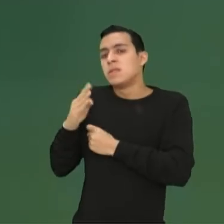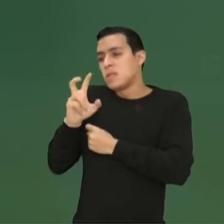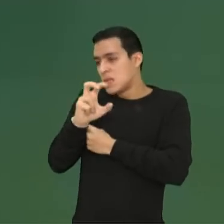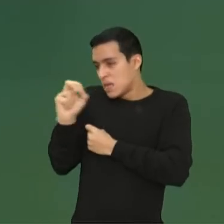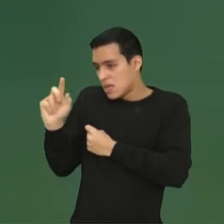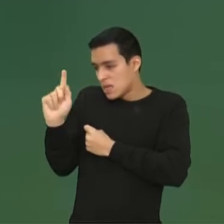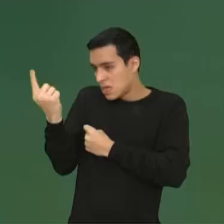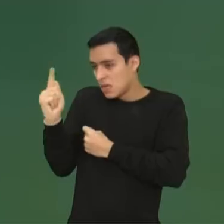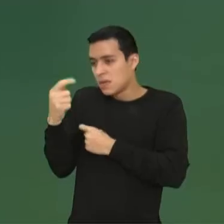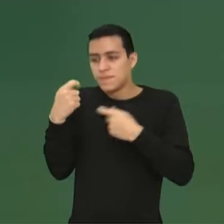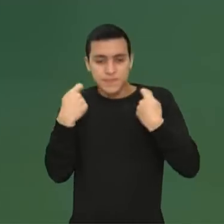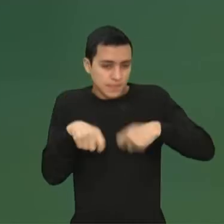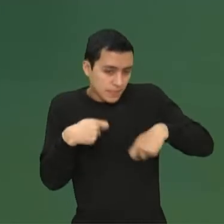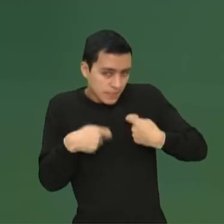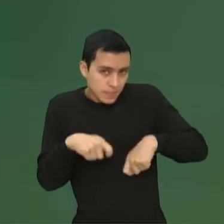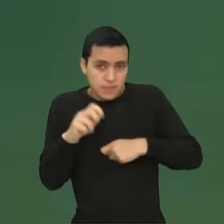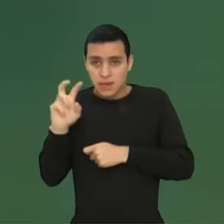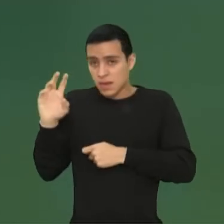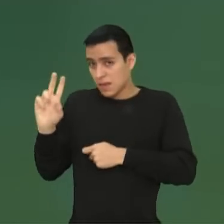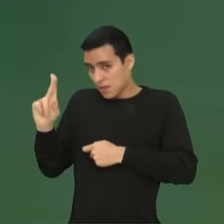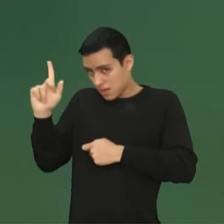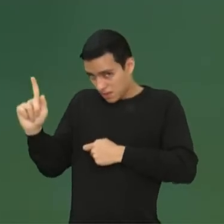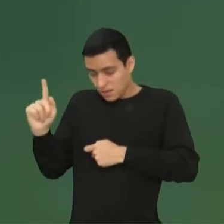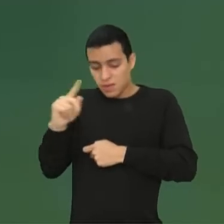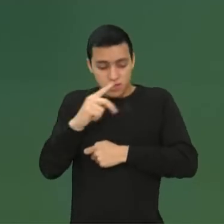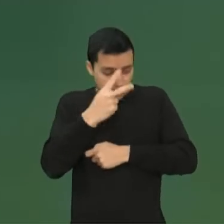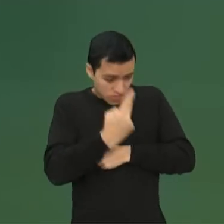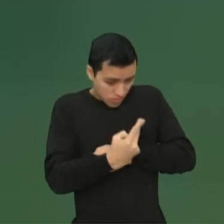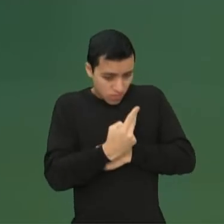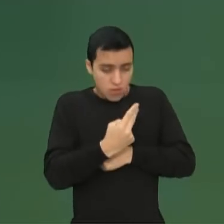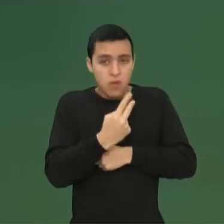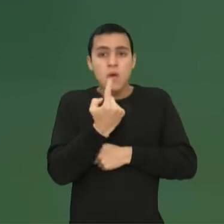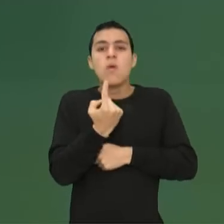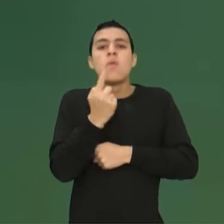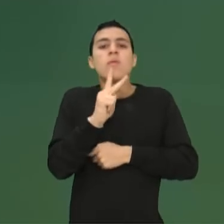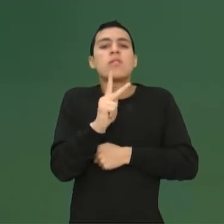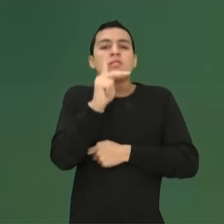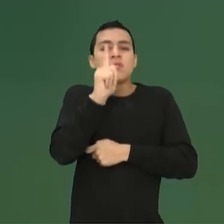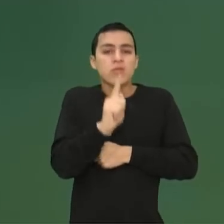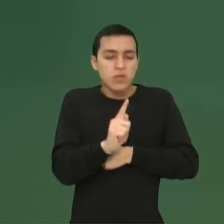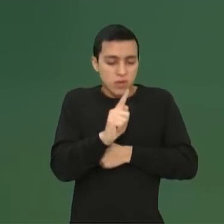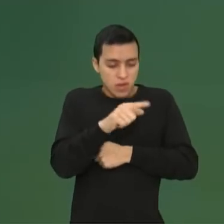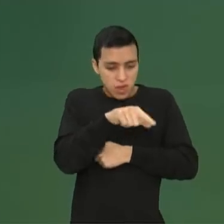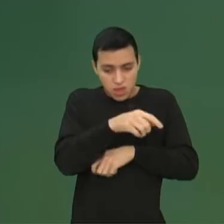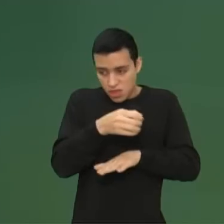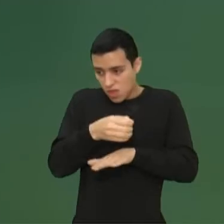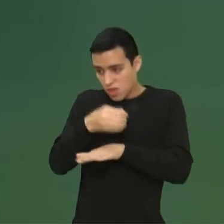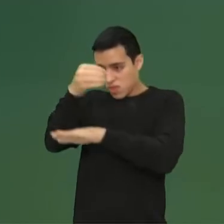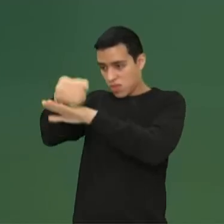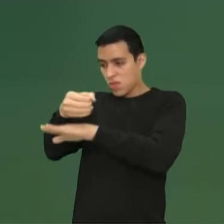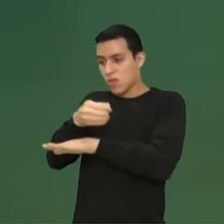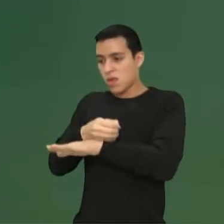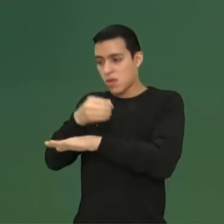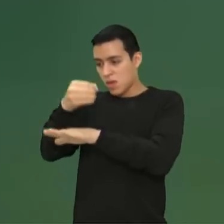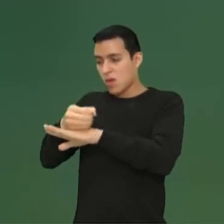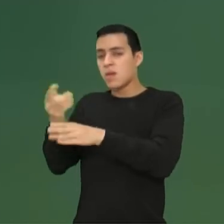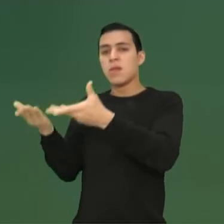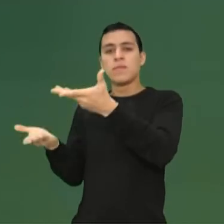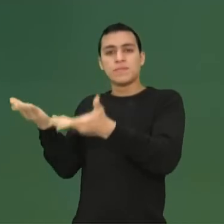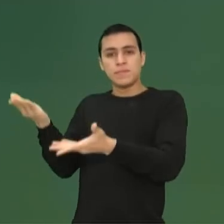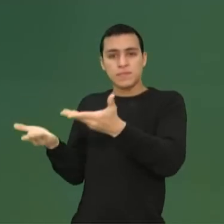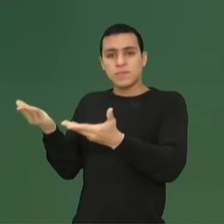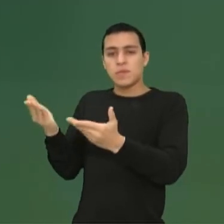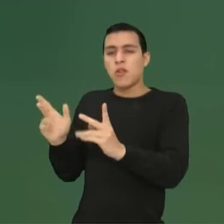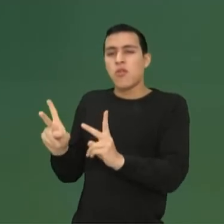gramas, eu vou colocar 2 pezinhos de 1 kg. Vai ter 2 quilos de um lado e 2